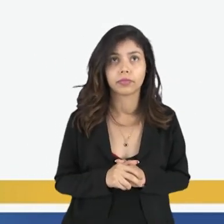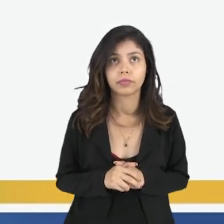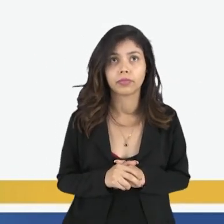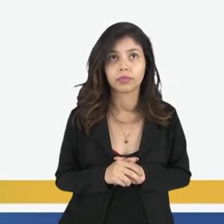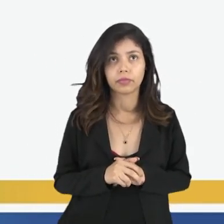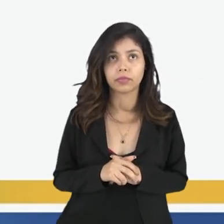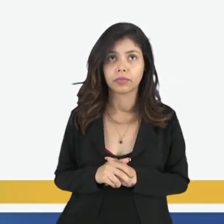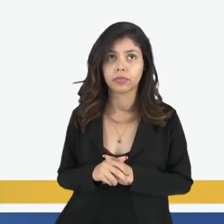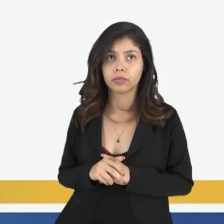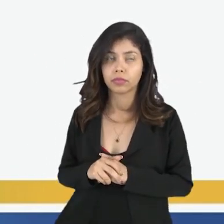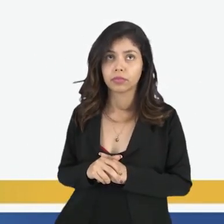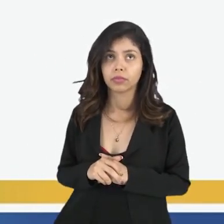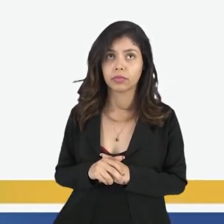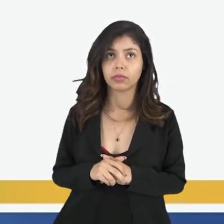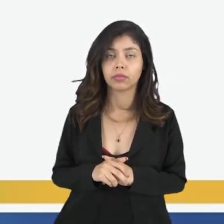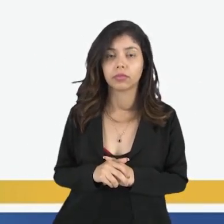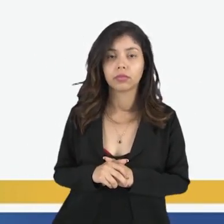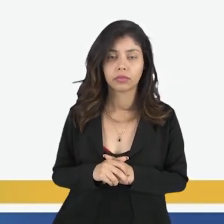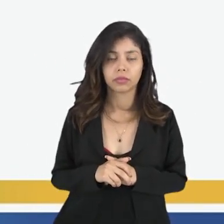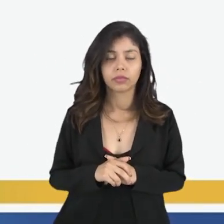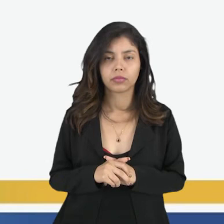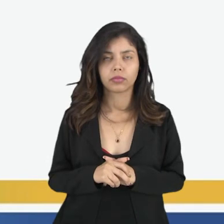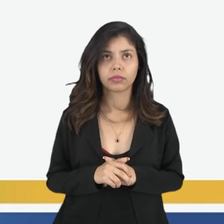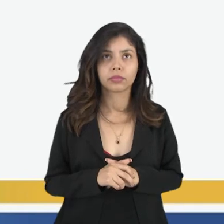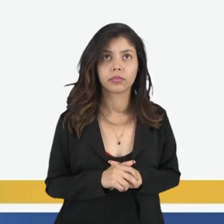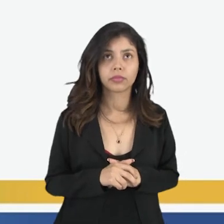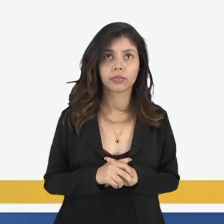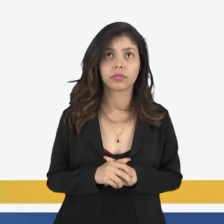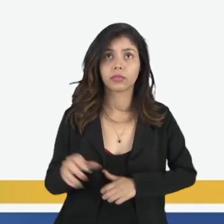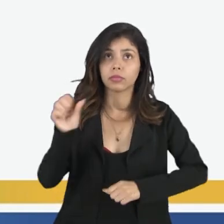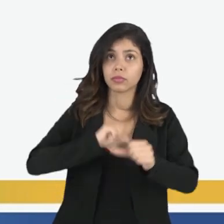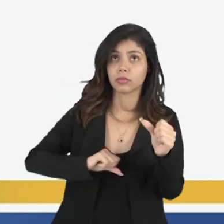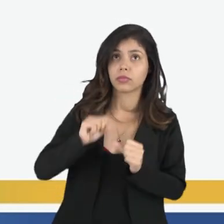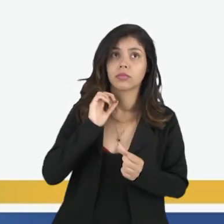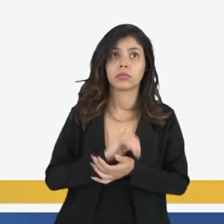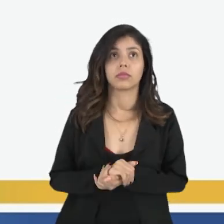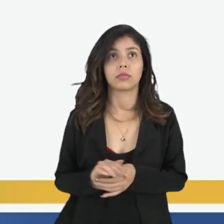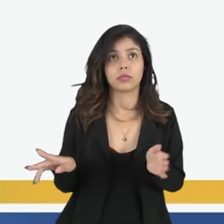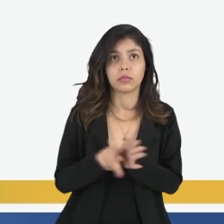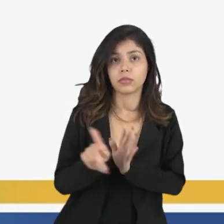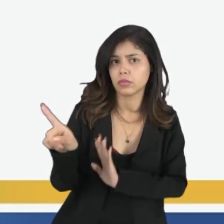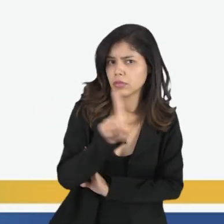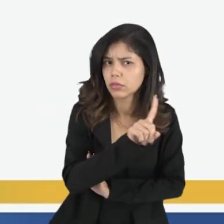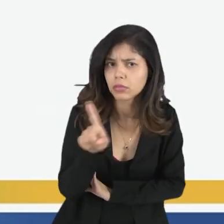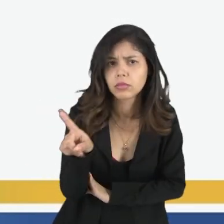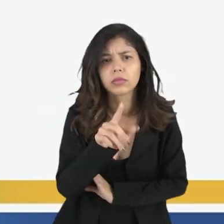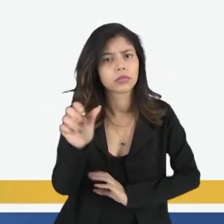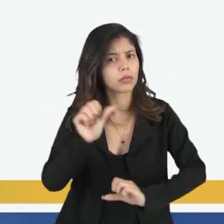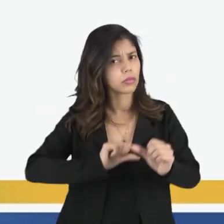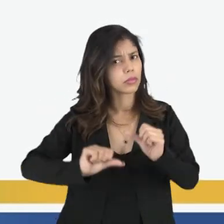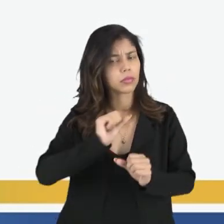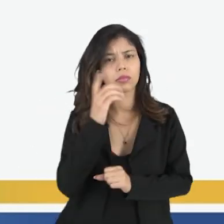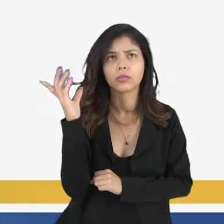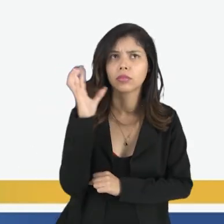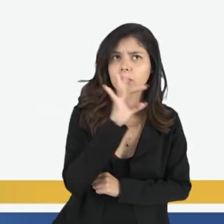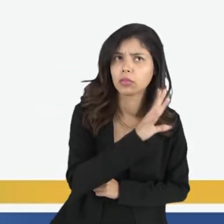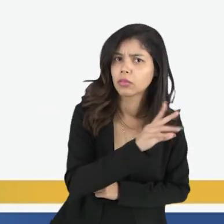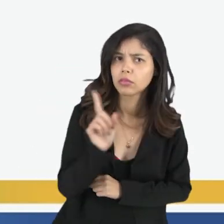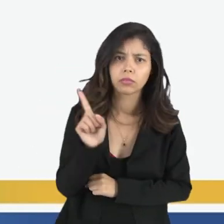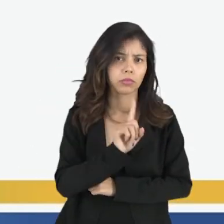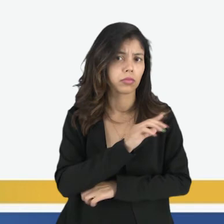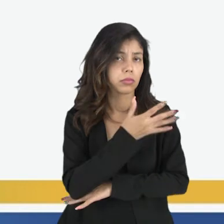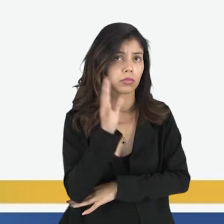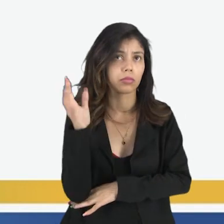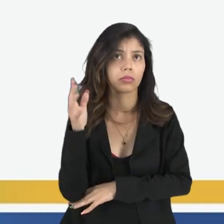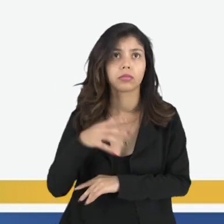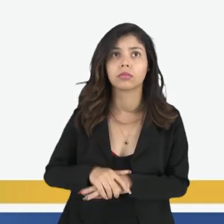nós vamos ter as transformações adiabáticas, que é a transformação da termodinâmica que não há troca de calor